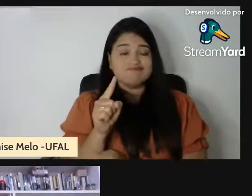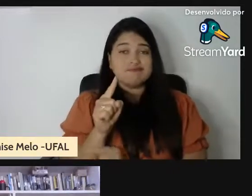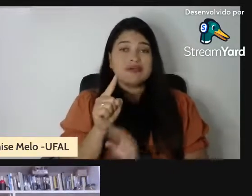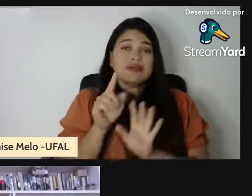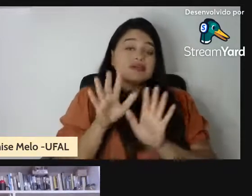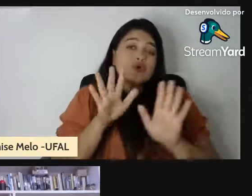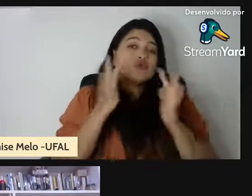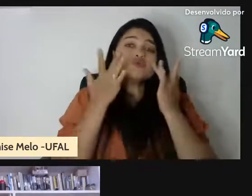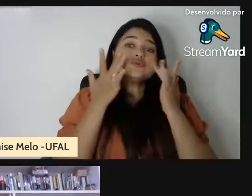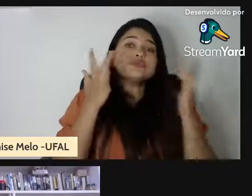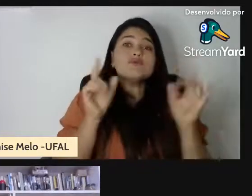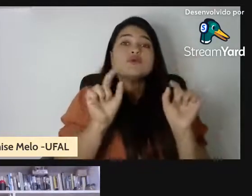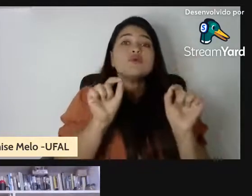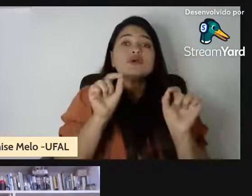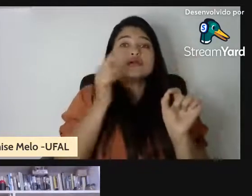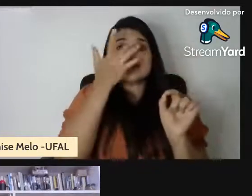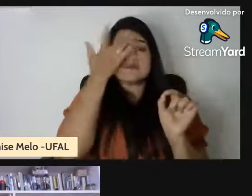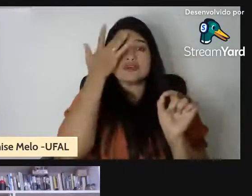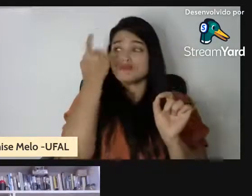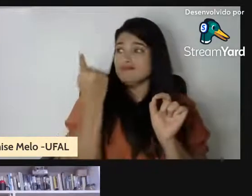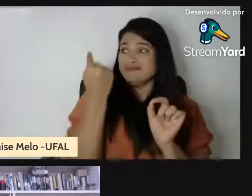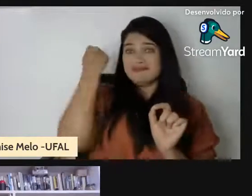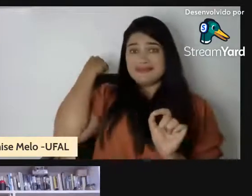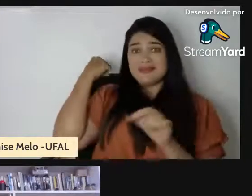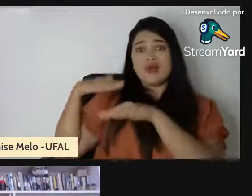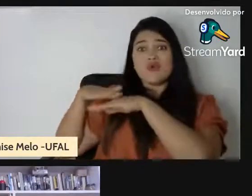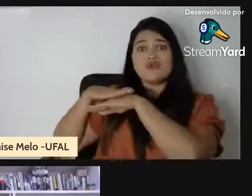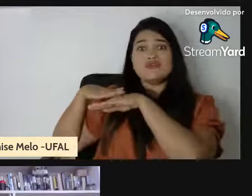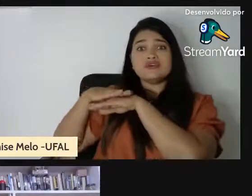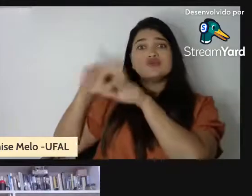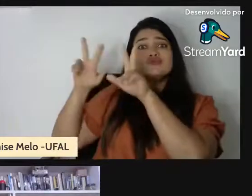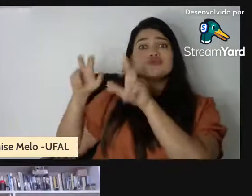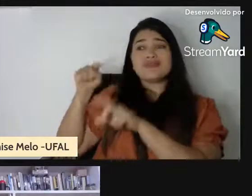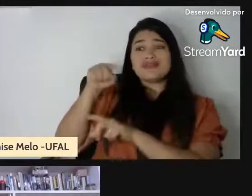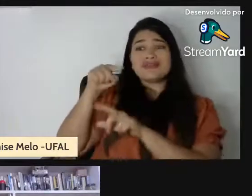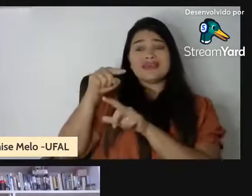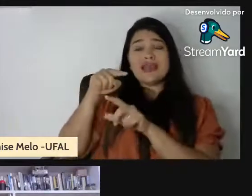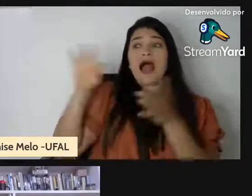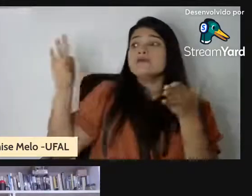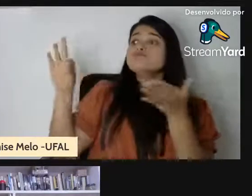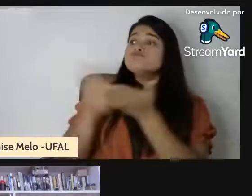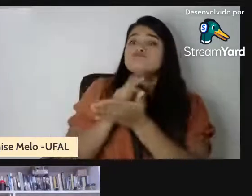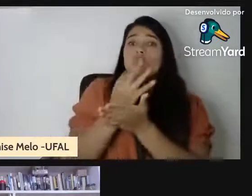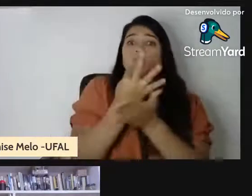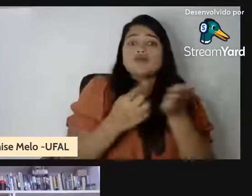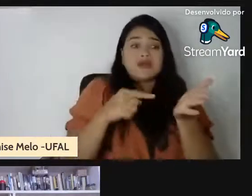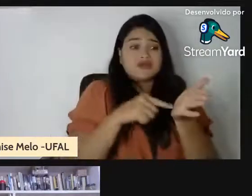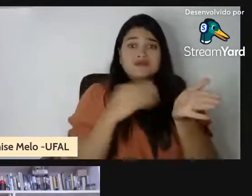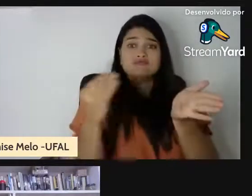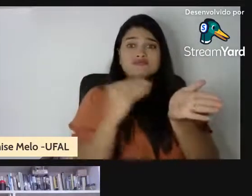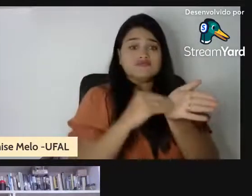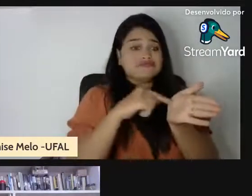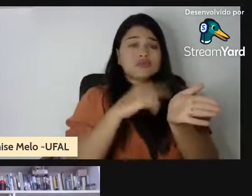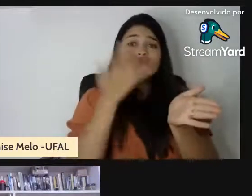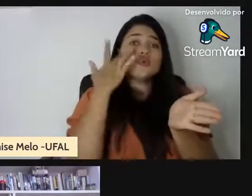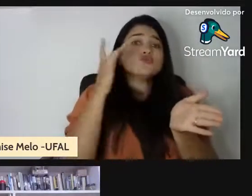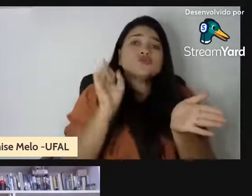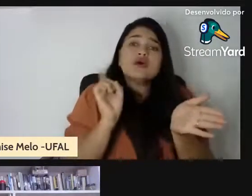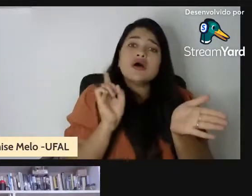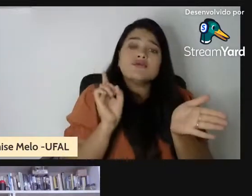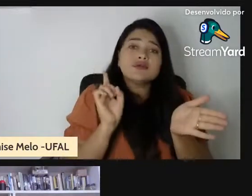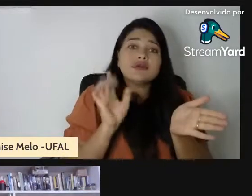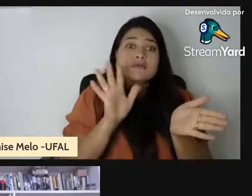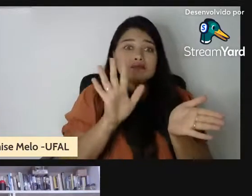sabe o que as pessoas conversaram ao aprovar esse texto. Porém, a gente não tem referência, não existe a